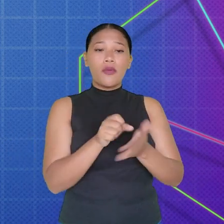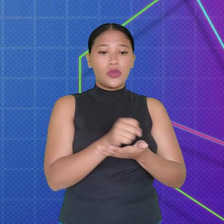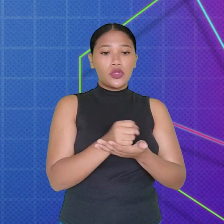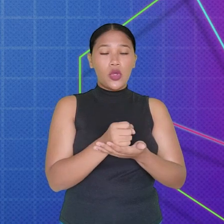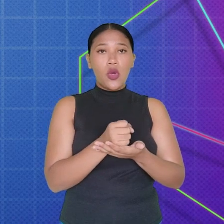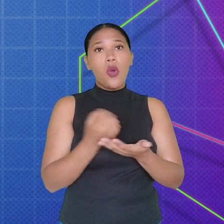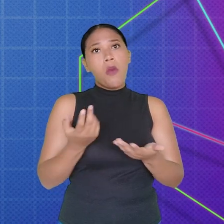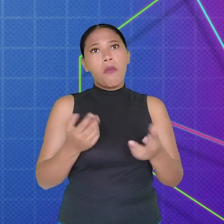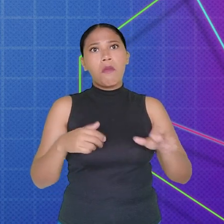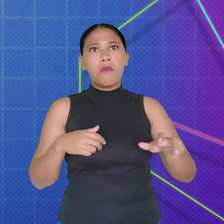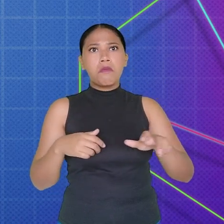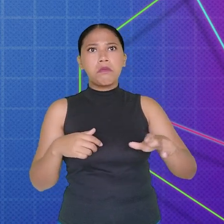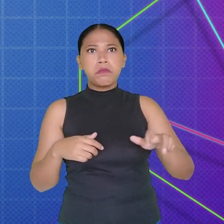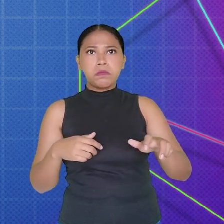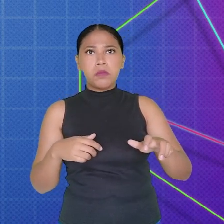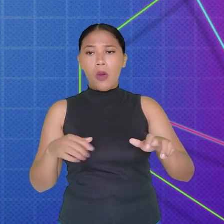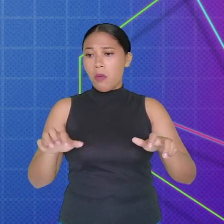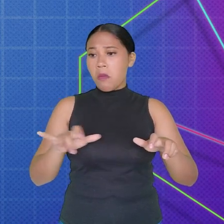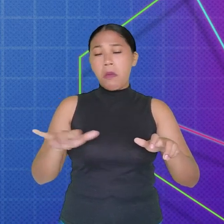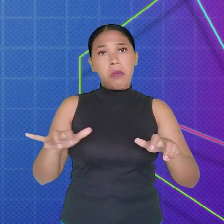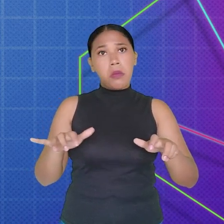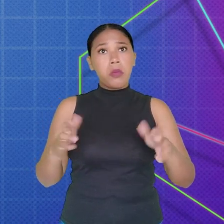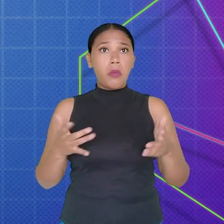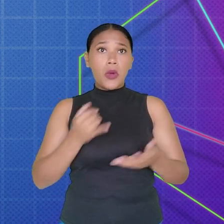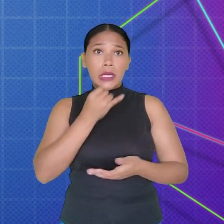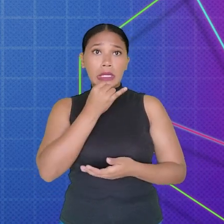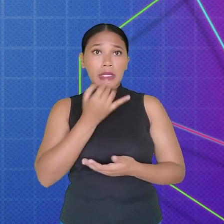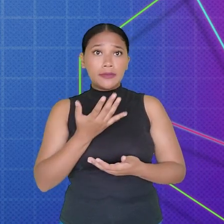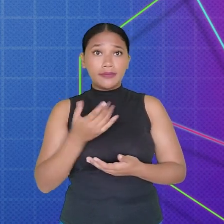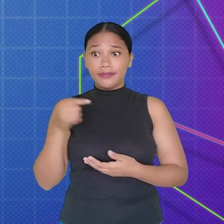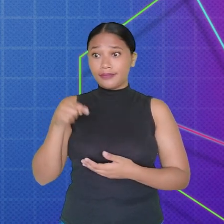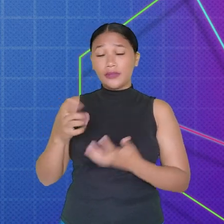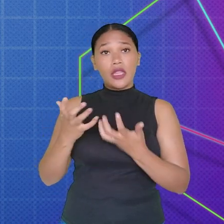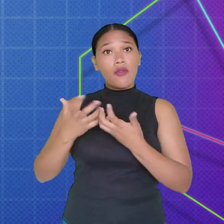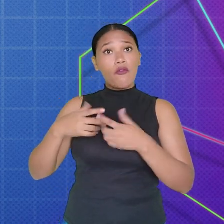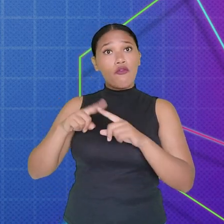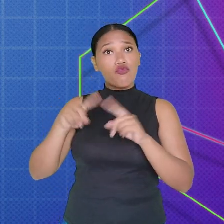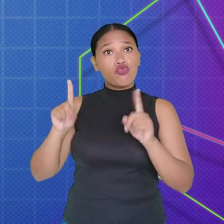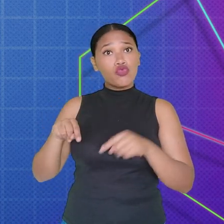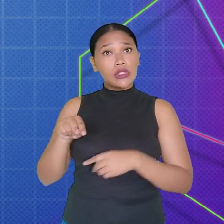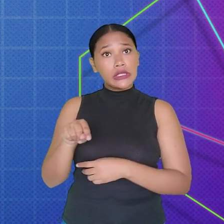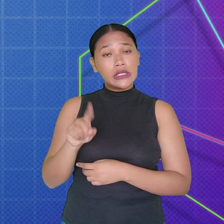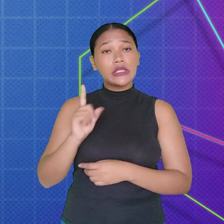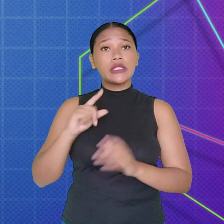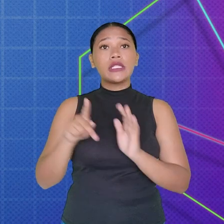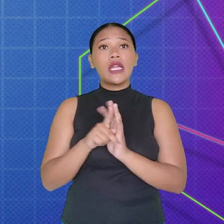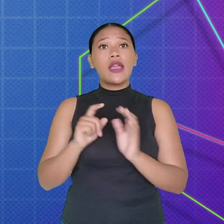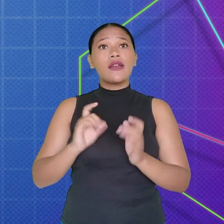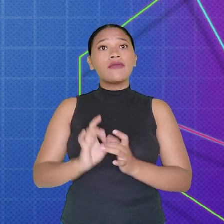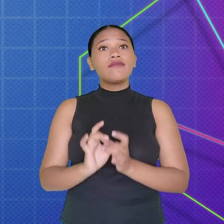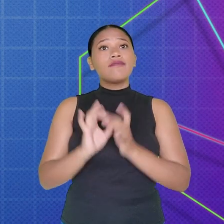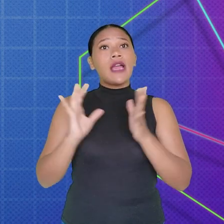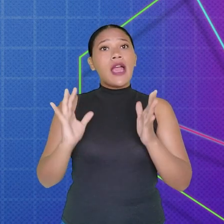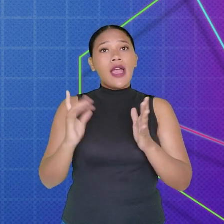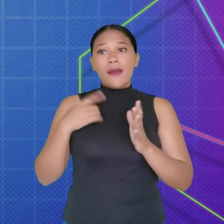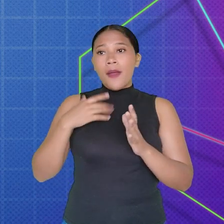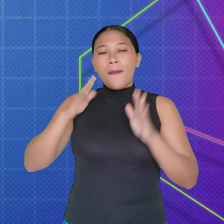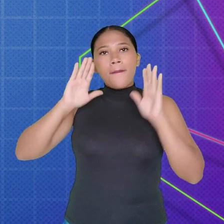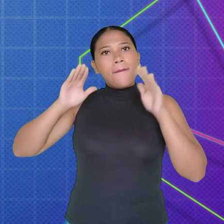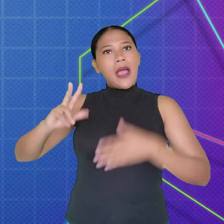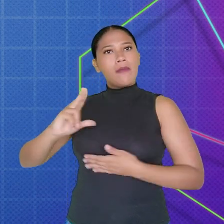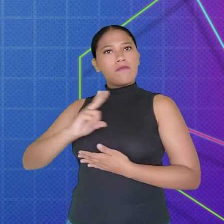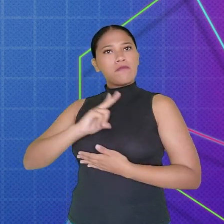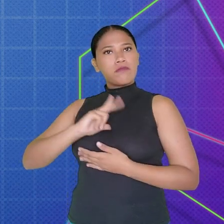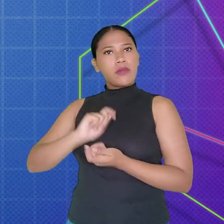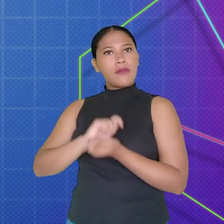jogador pressiona ou solta uma tecla específica no teclado. Essa funcionalidade permite a criação de jogos com controles